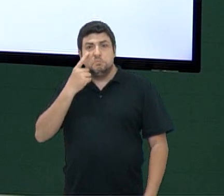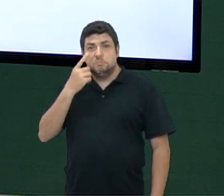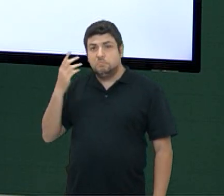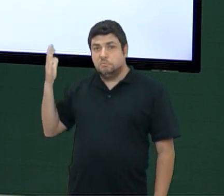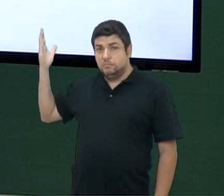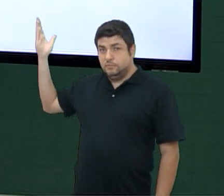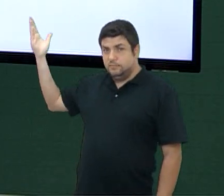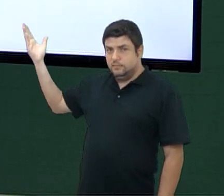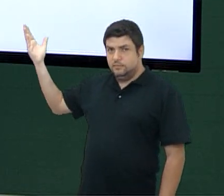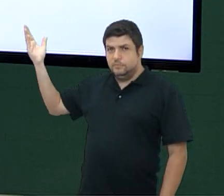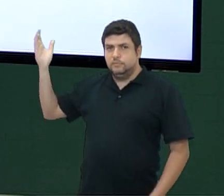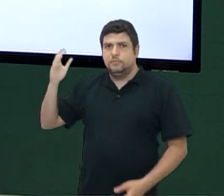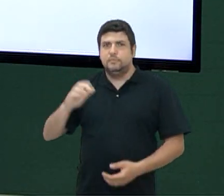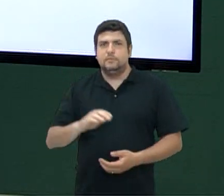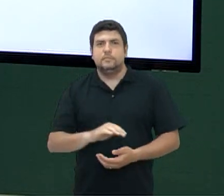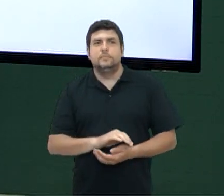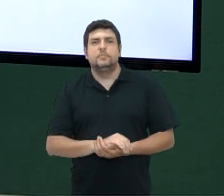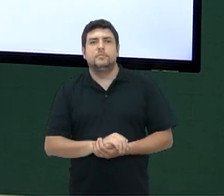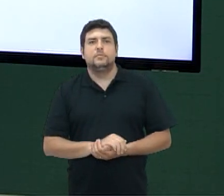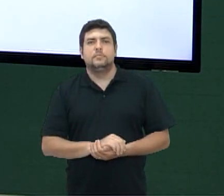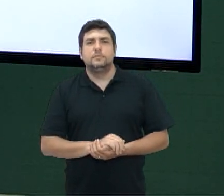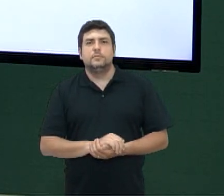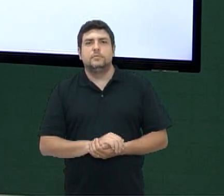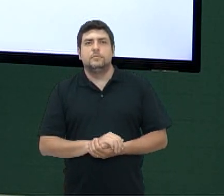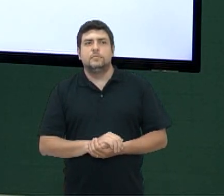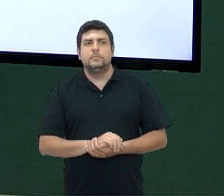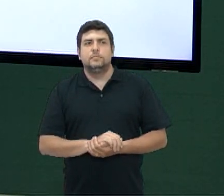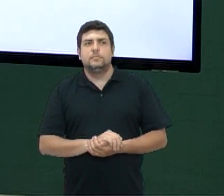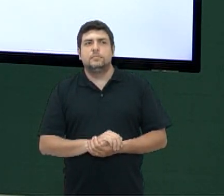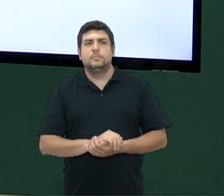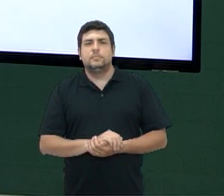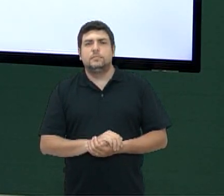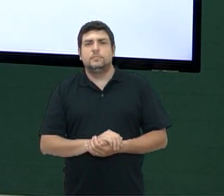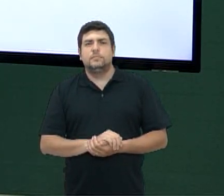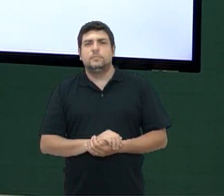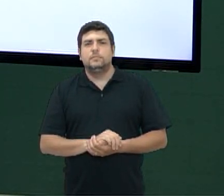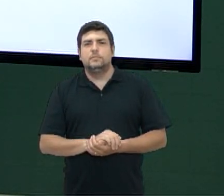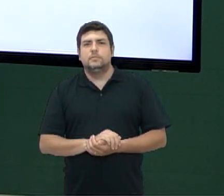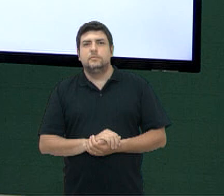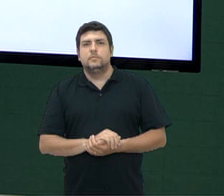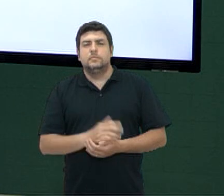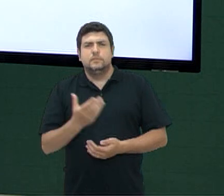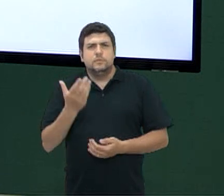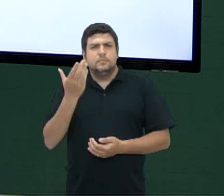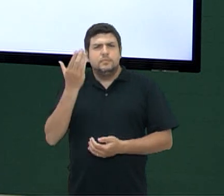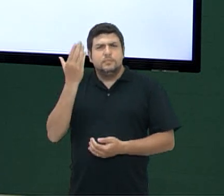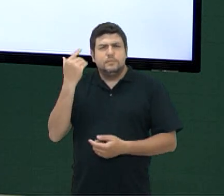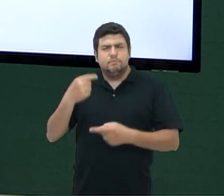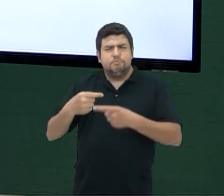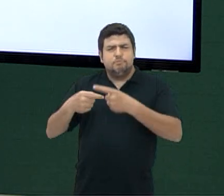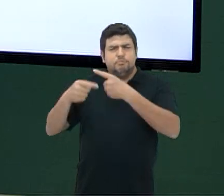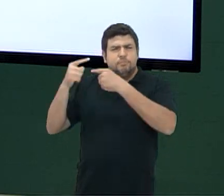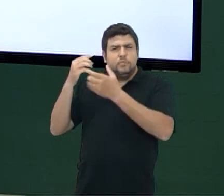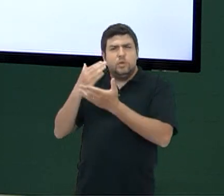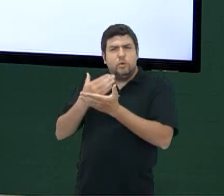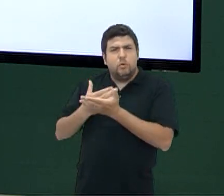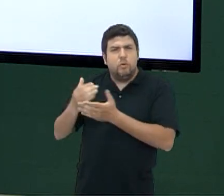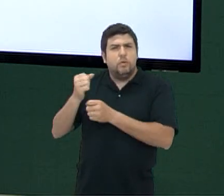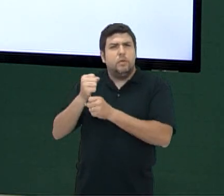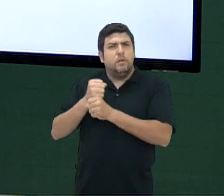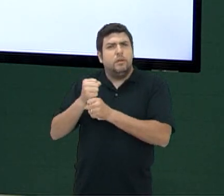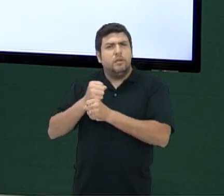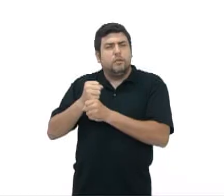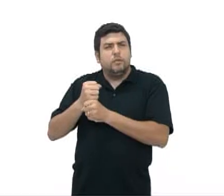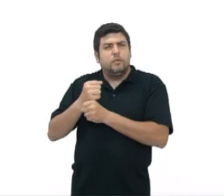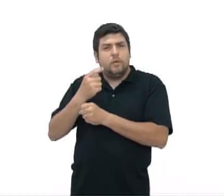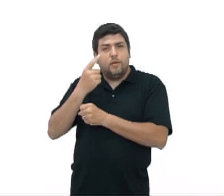então a caracterização da equação que vimos lá no começo do ano, aborda temperatura em Kelvin, que é igual